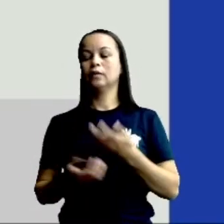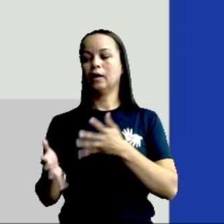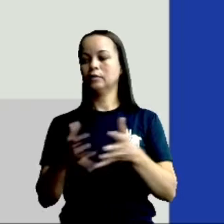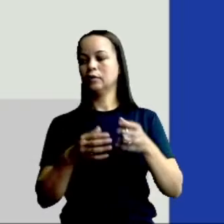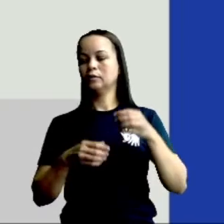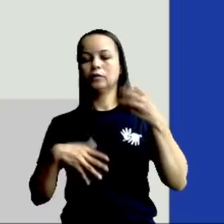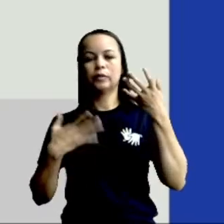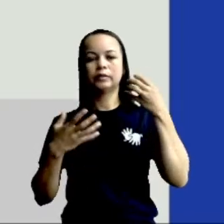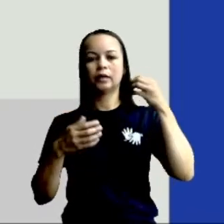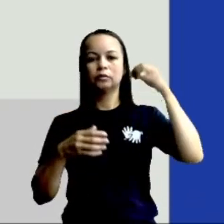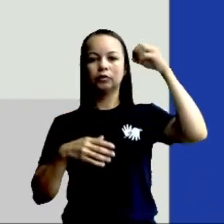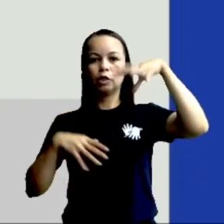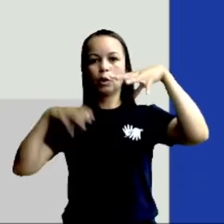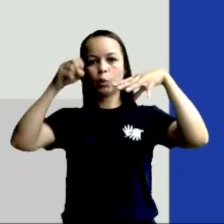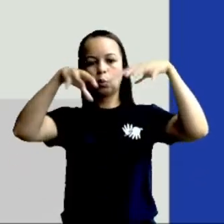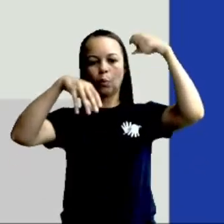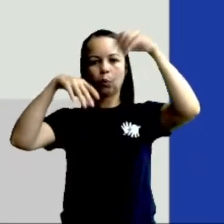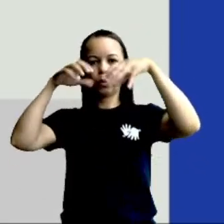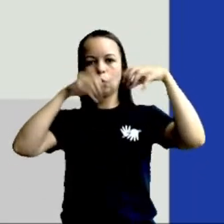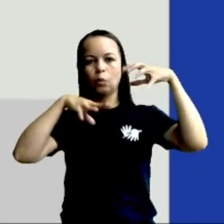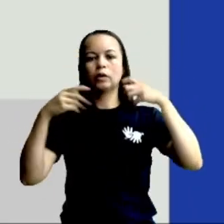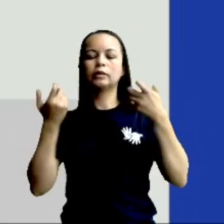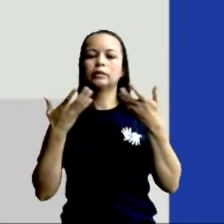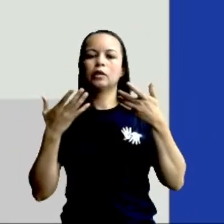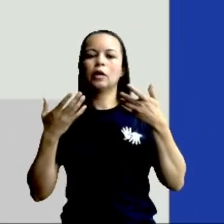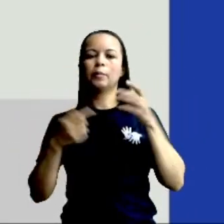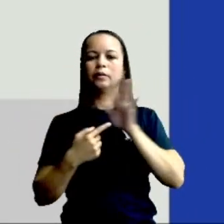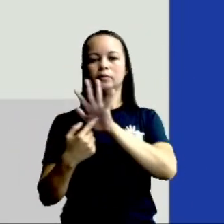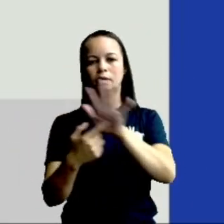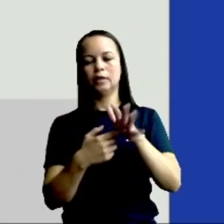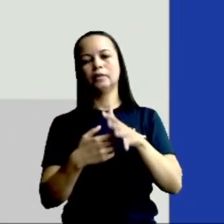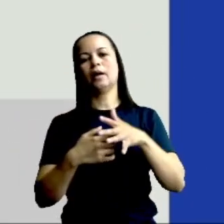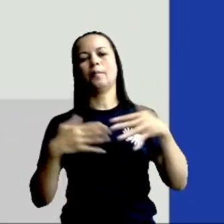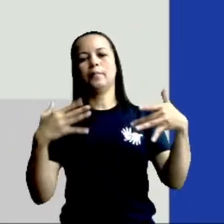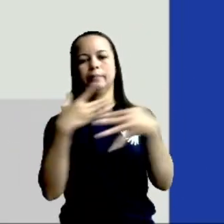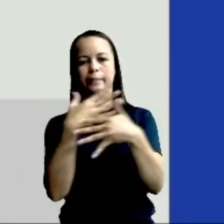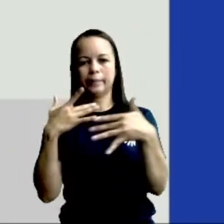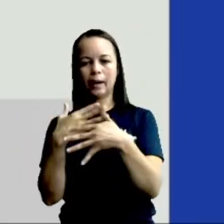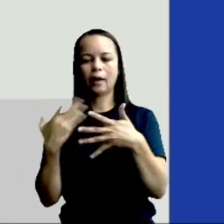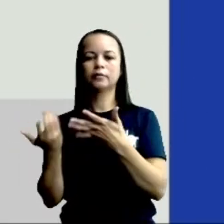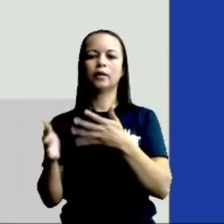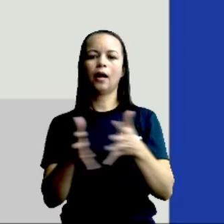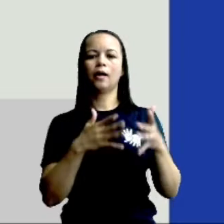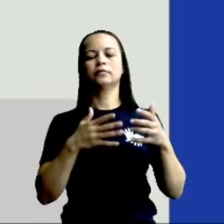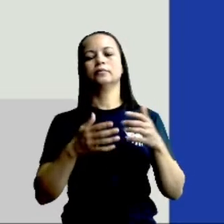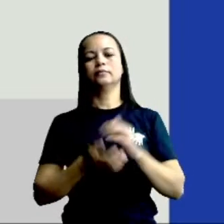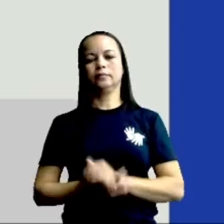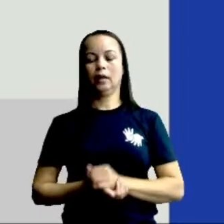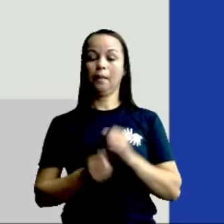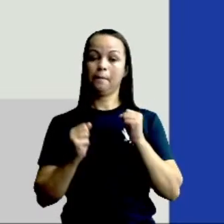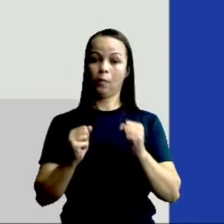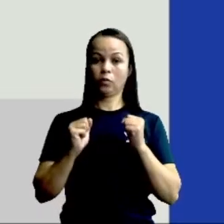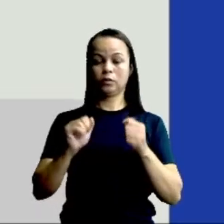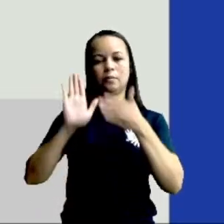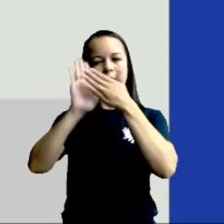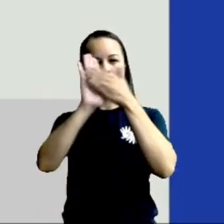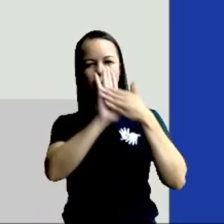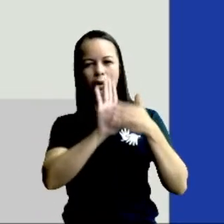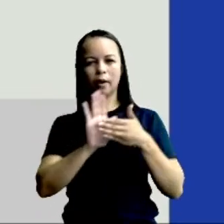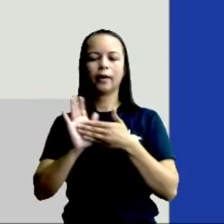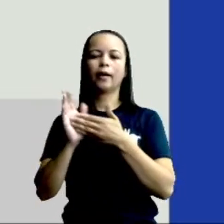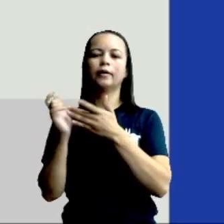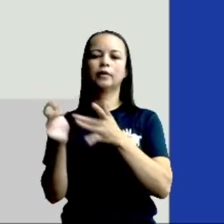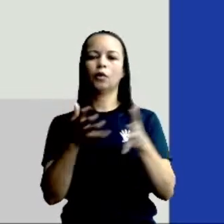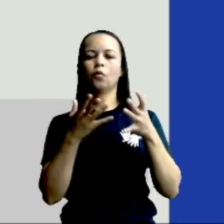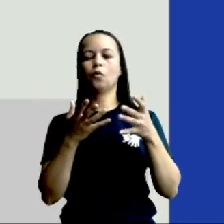luz artificial emitida pelos grandes centros urbanos. Pode ser propaganda de diversas formas, como